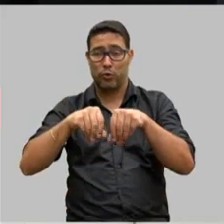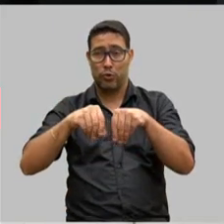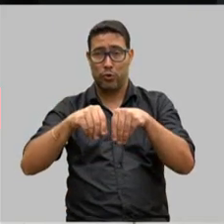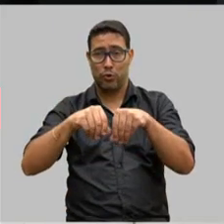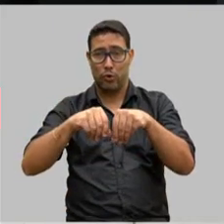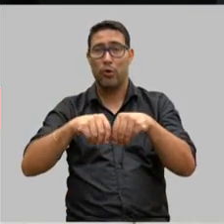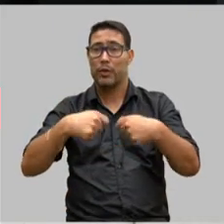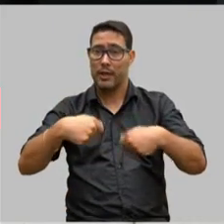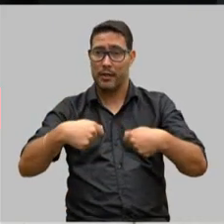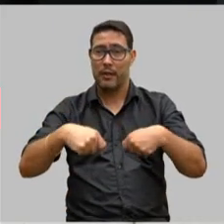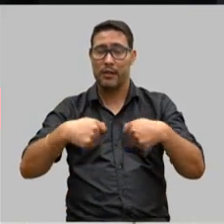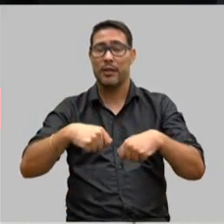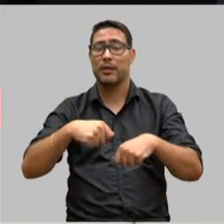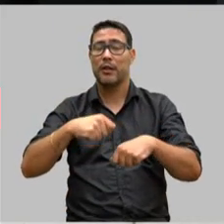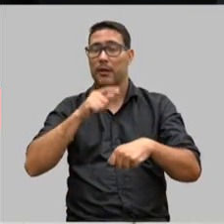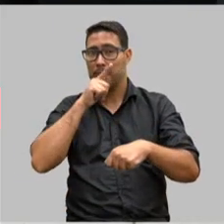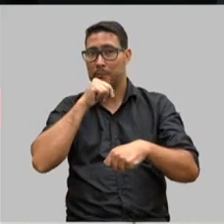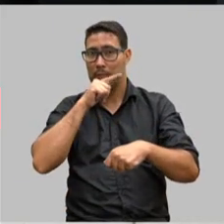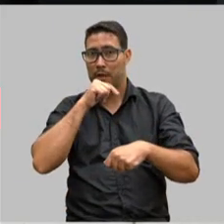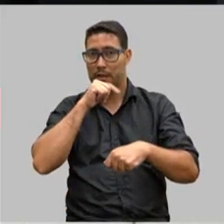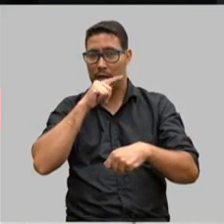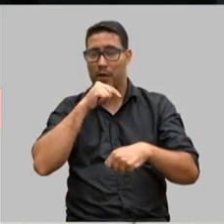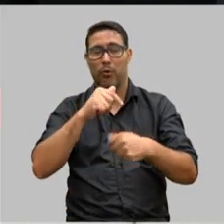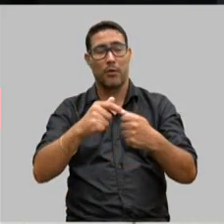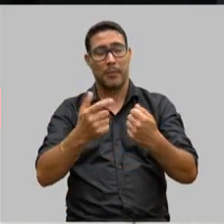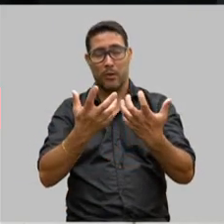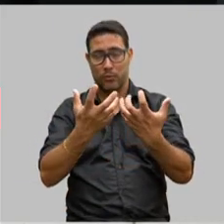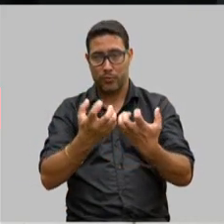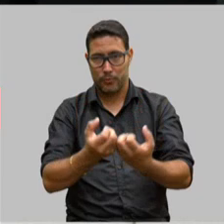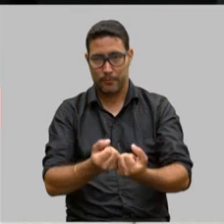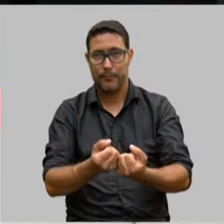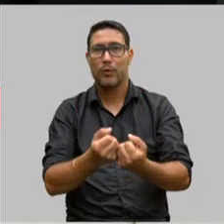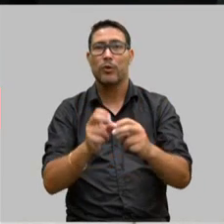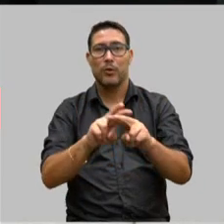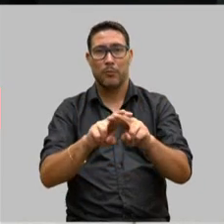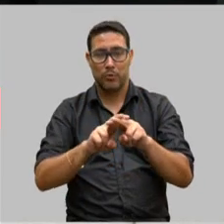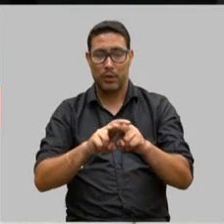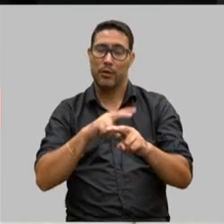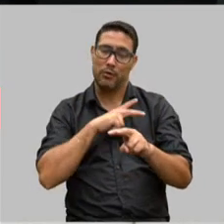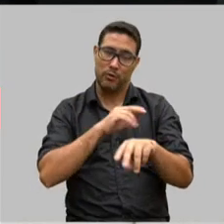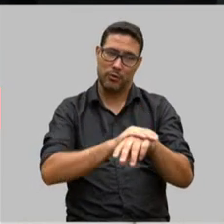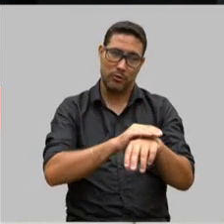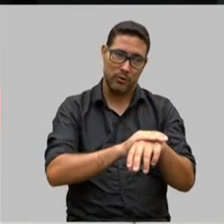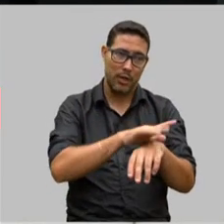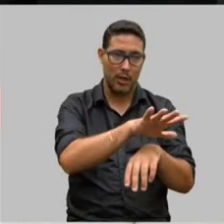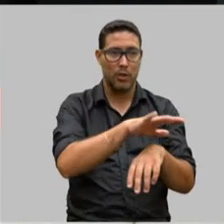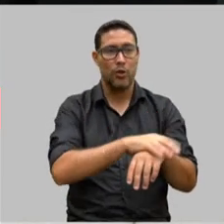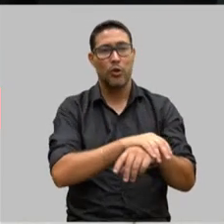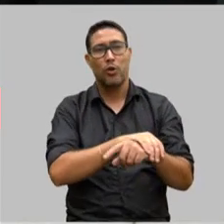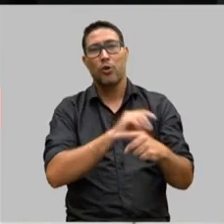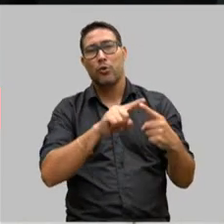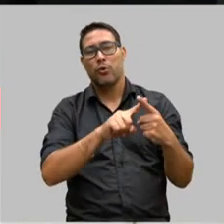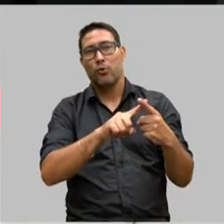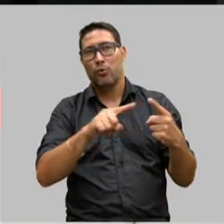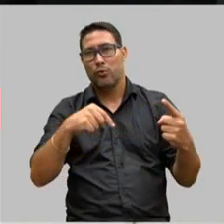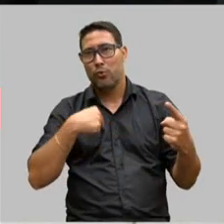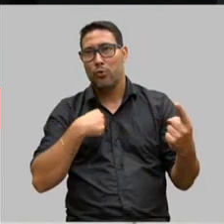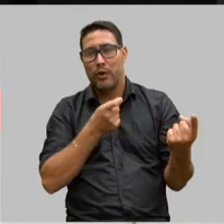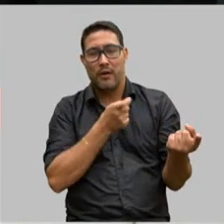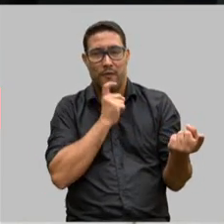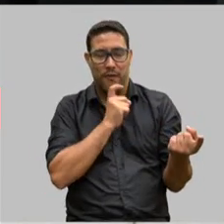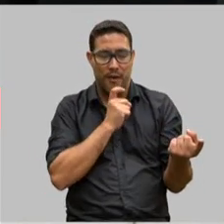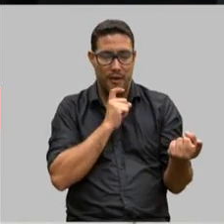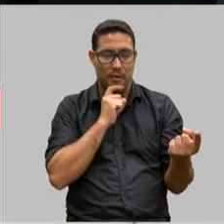mais água para ser abastecido. Então, tem um delay entre o inverno e o período de maior número